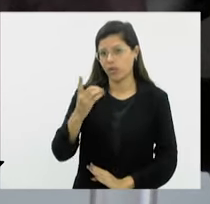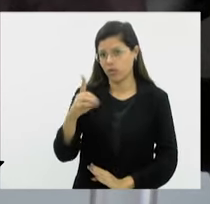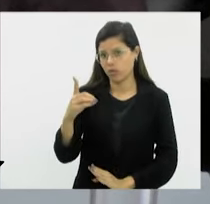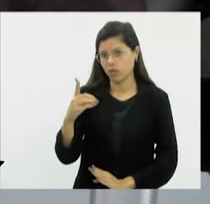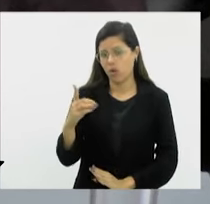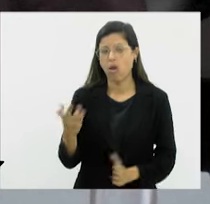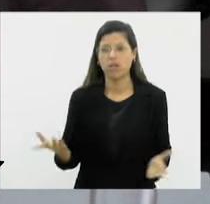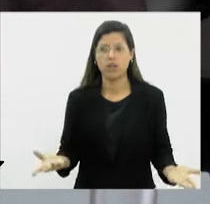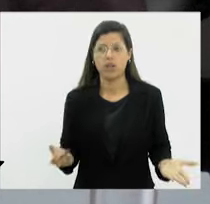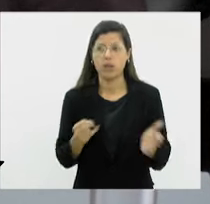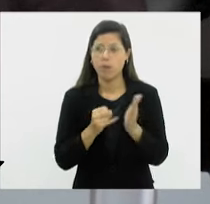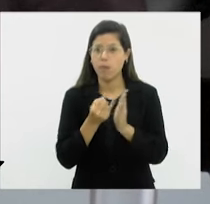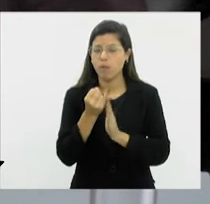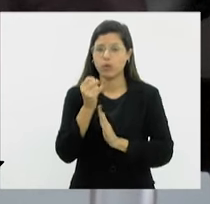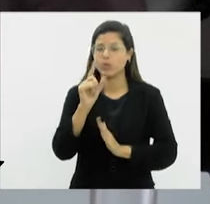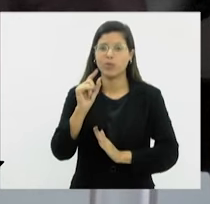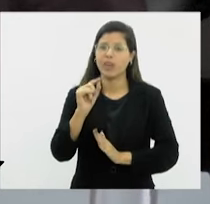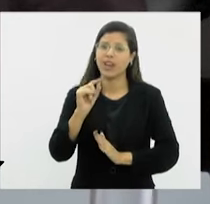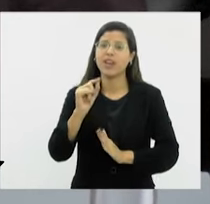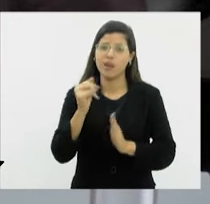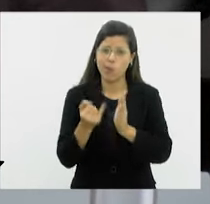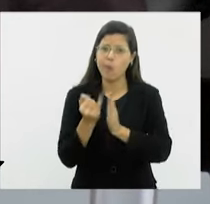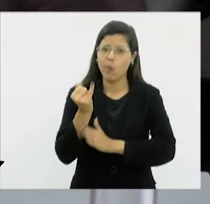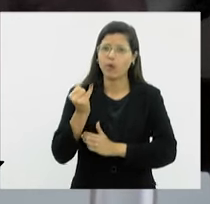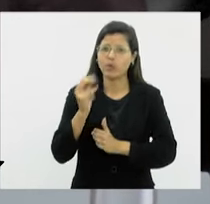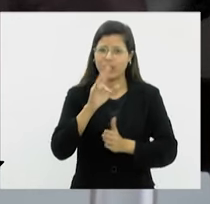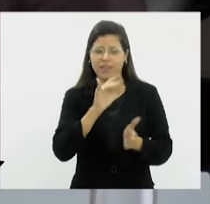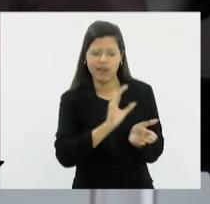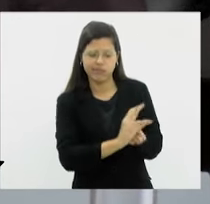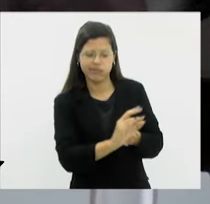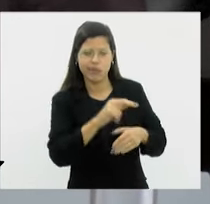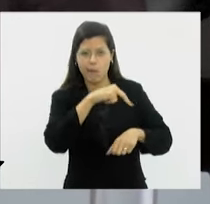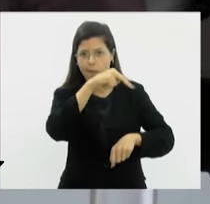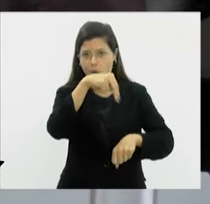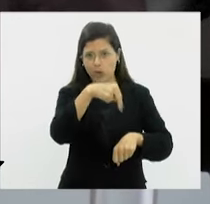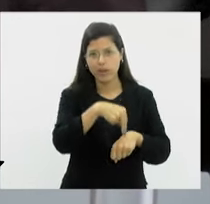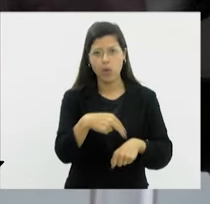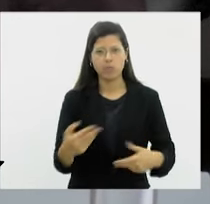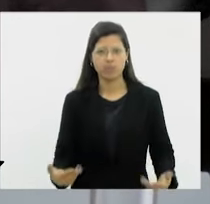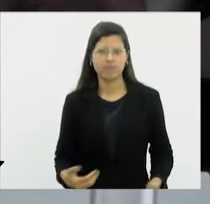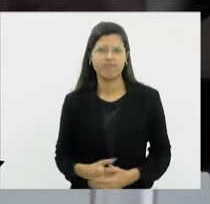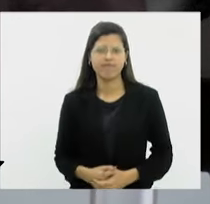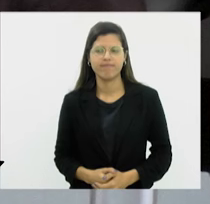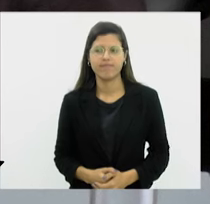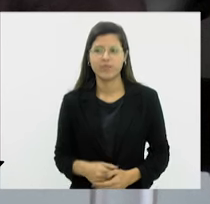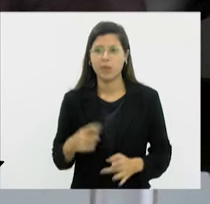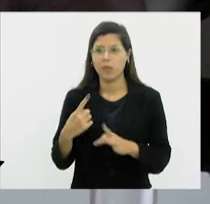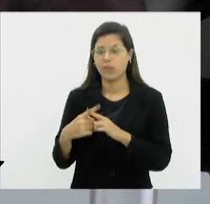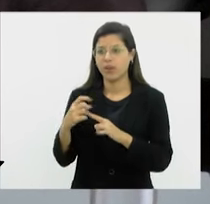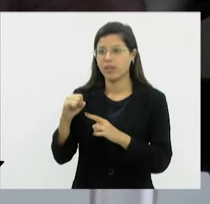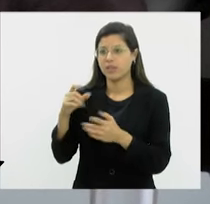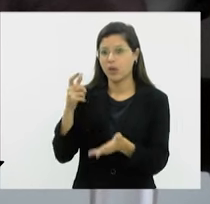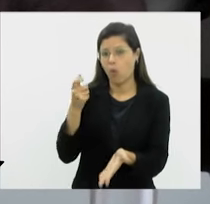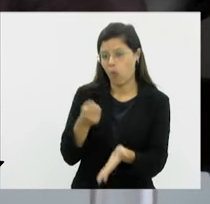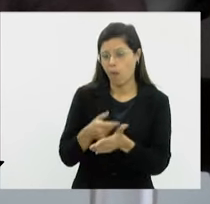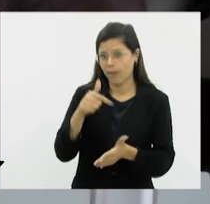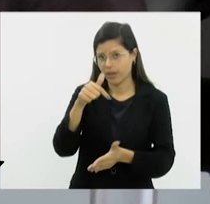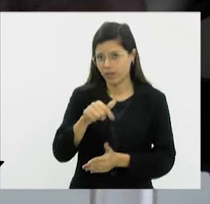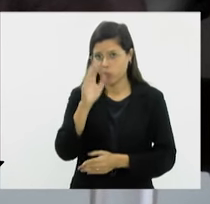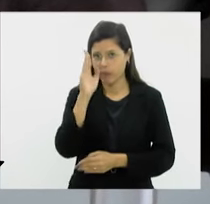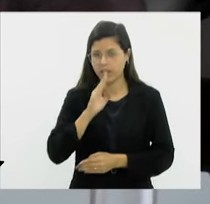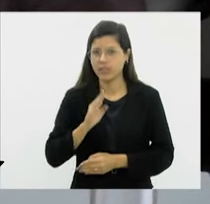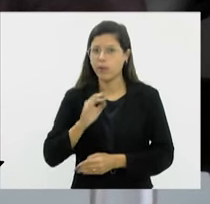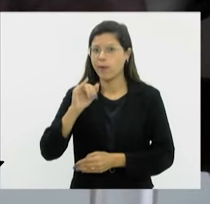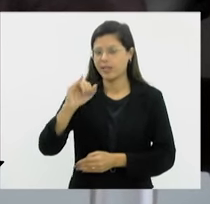Com alguma taxa que vai para a União. Porque se eu compro aqui, devia recolher o ICMS. E